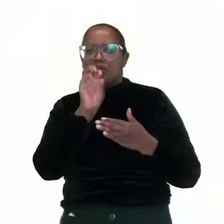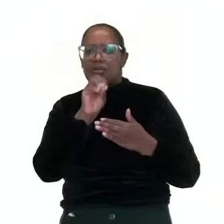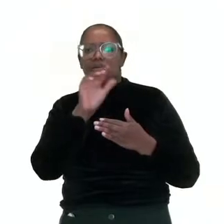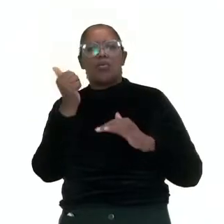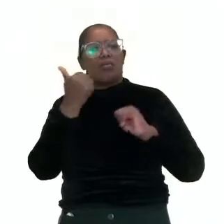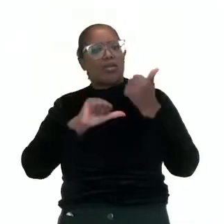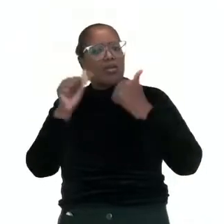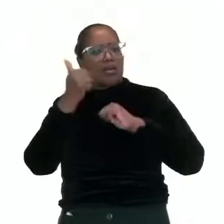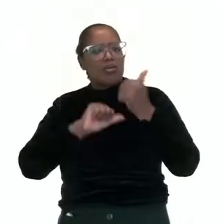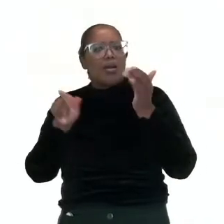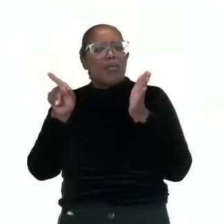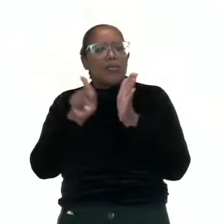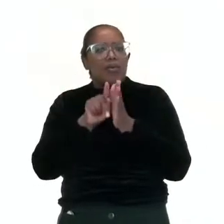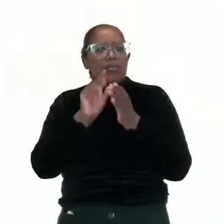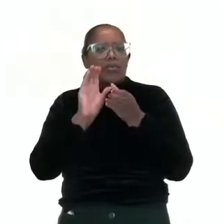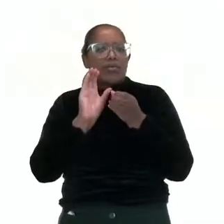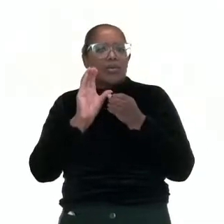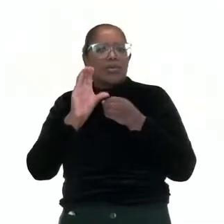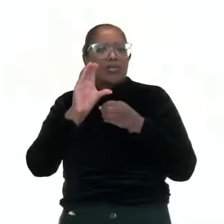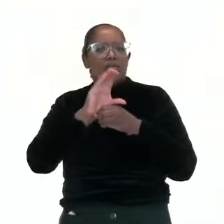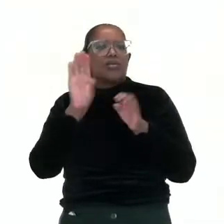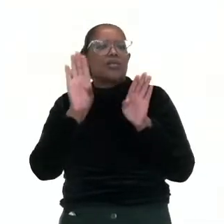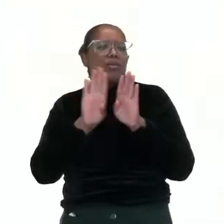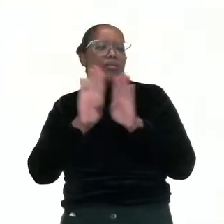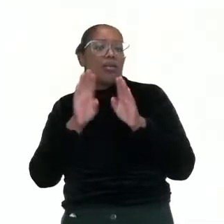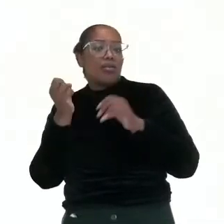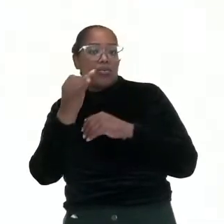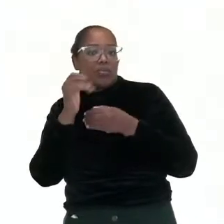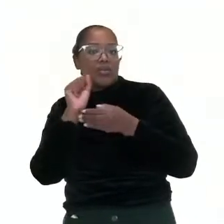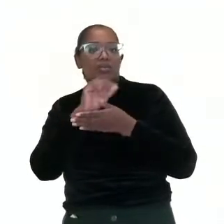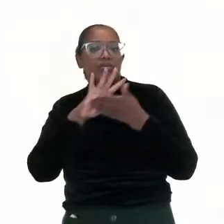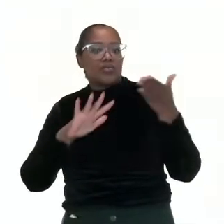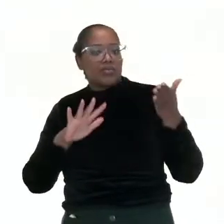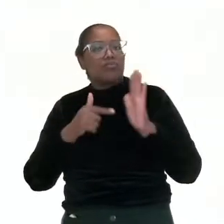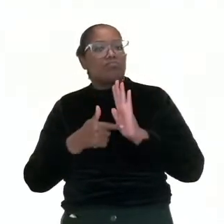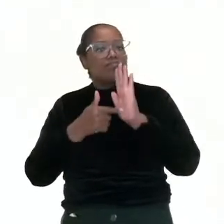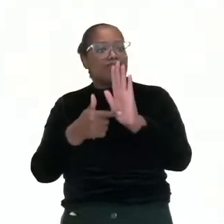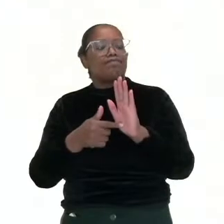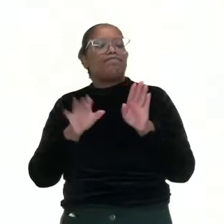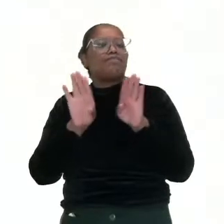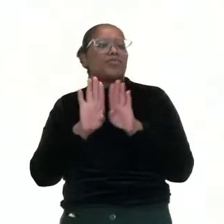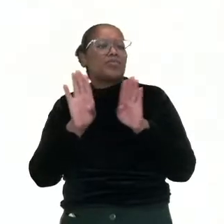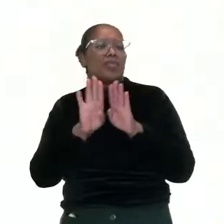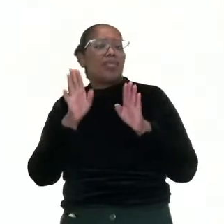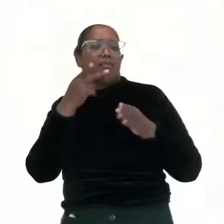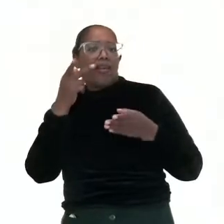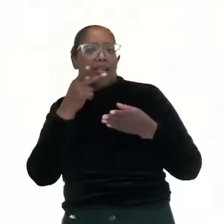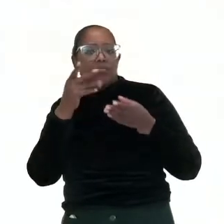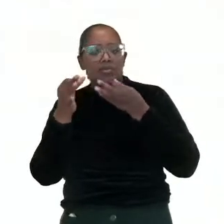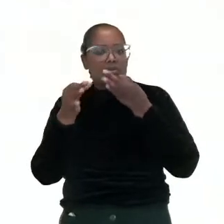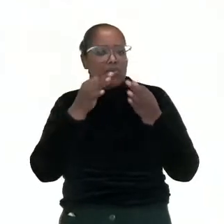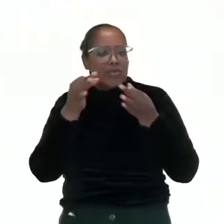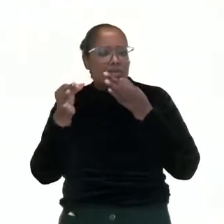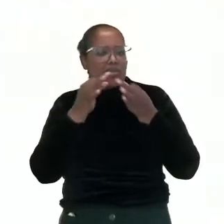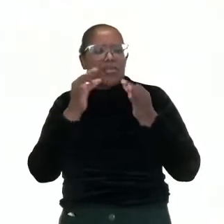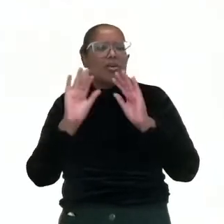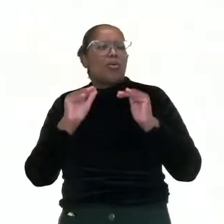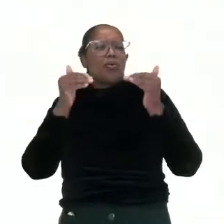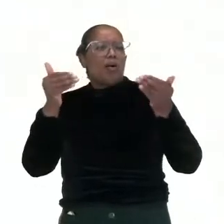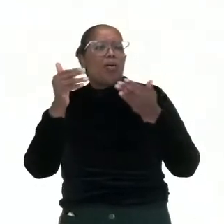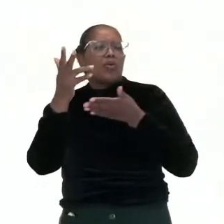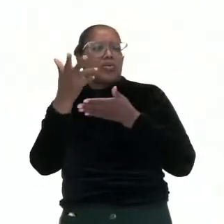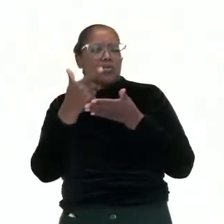o conhecimento por meio de questionamentos e atividades. E falando nos questionamentos, olha só, que substância química